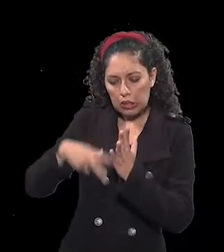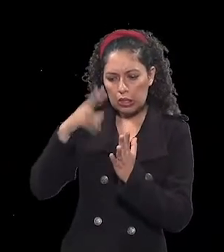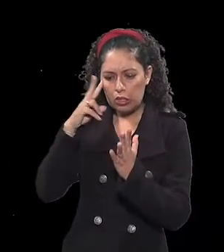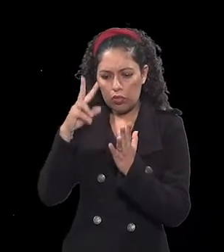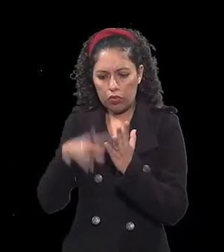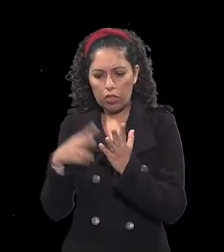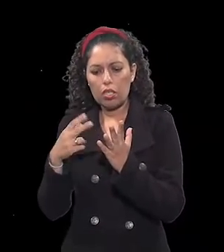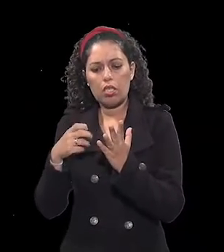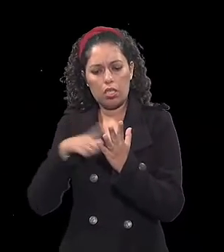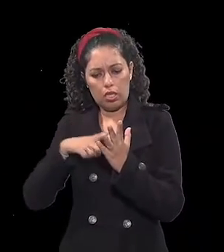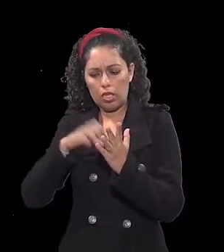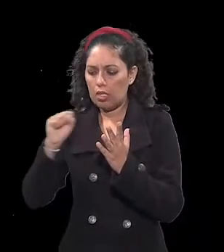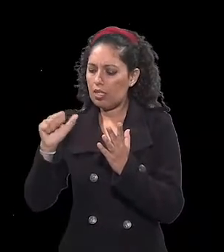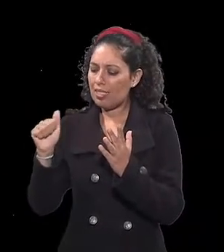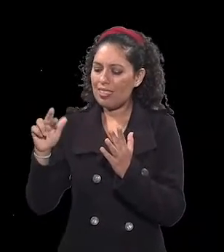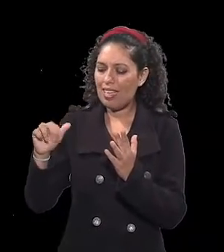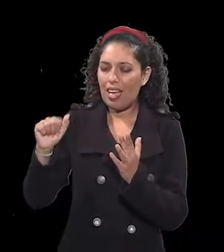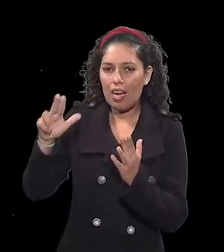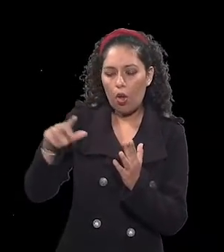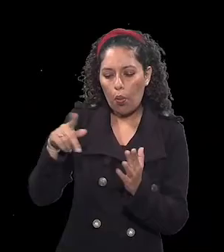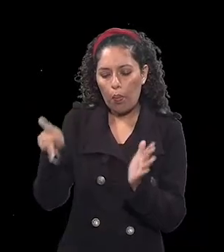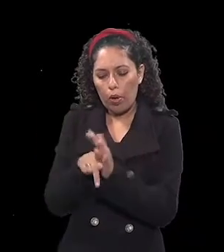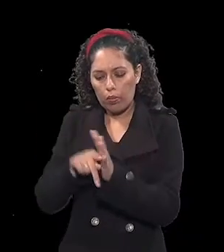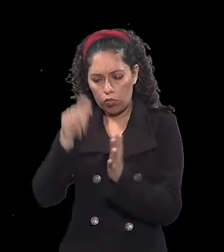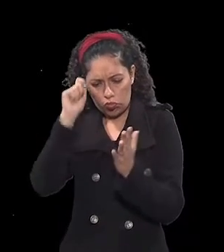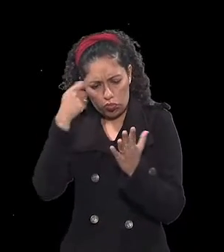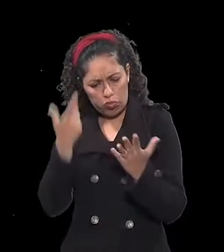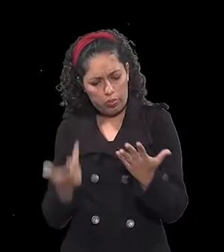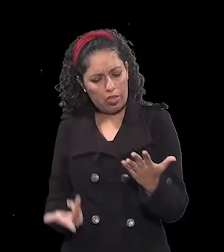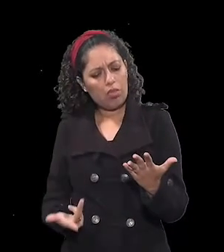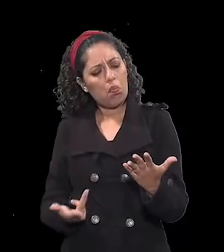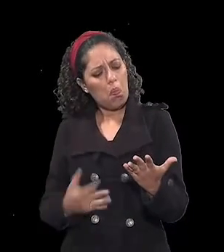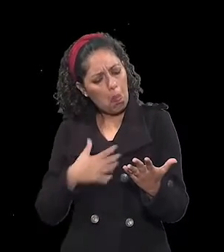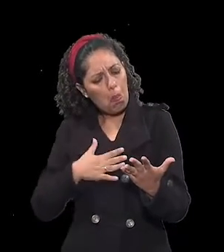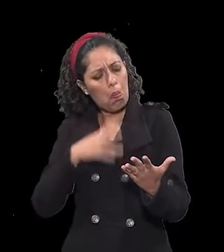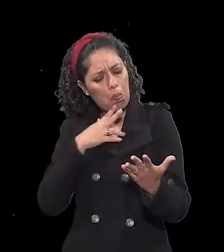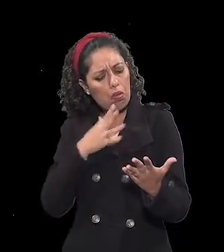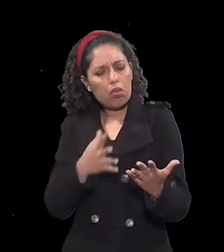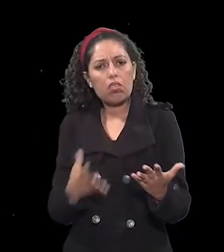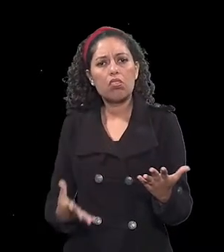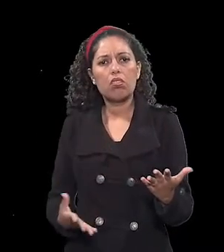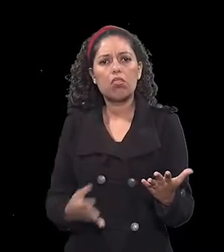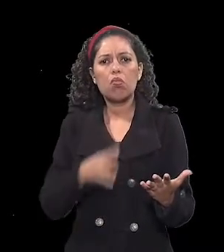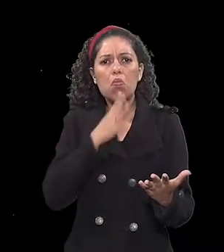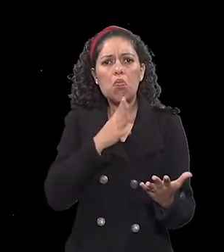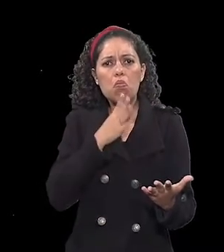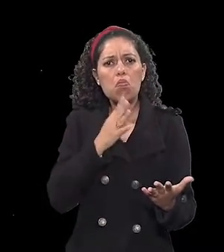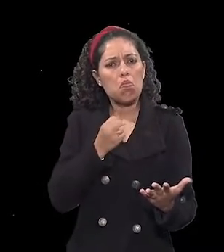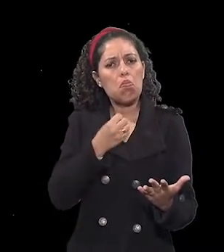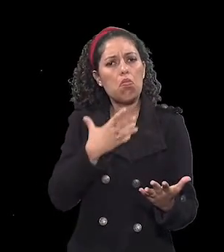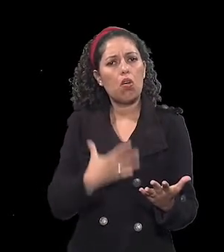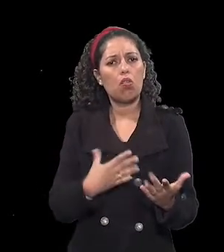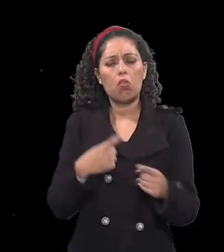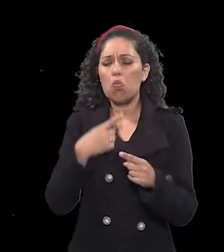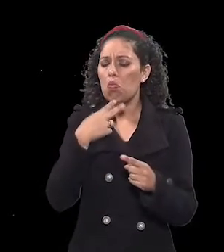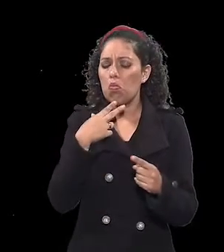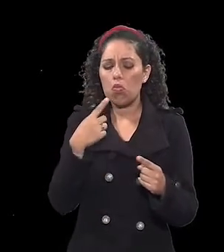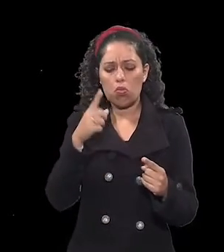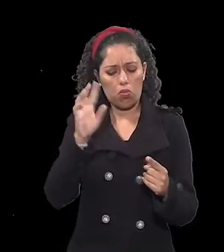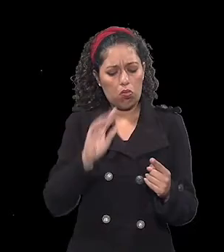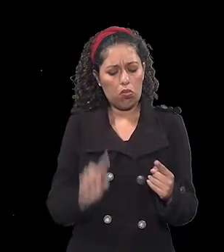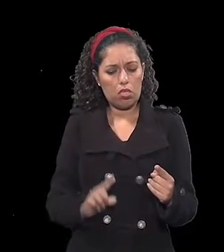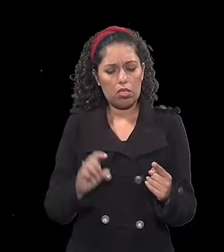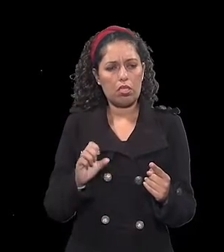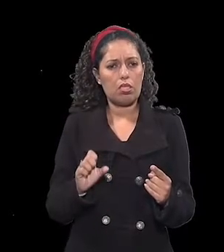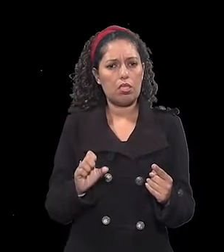questão racial, na questão de negritude, eu falei, rapaz, onde estava esse cara? Né, porque eu não tive acesso, porque eu não conhecia Maca. E